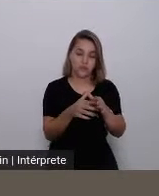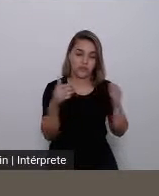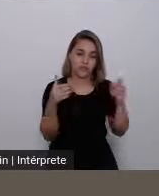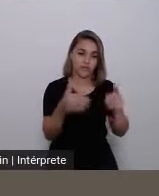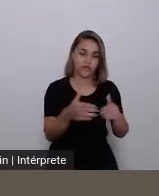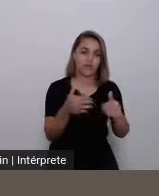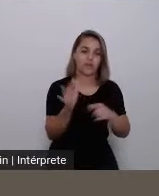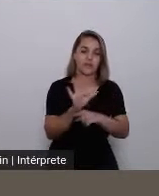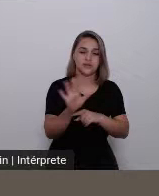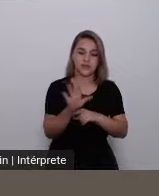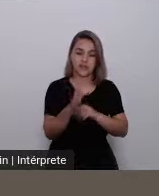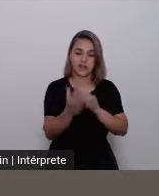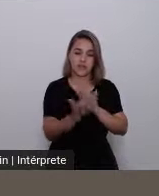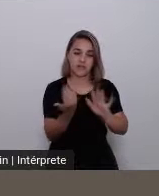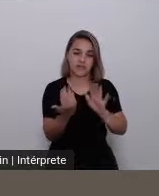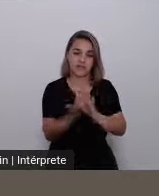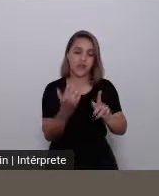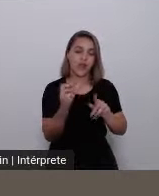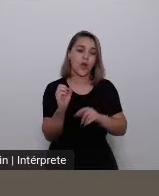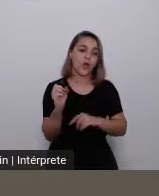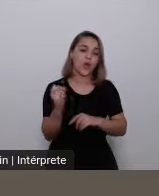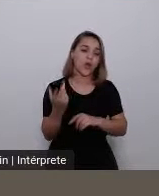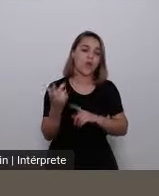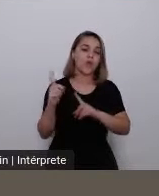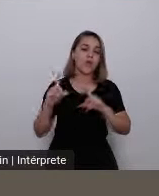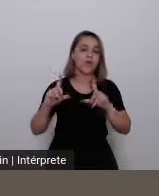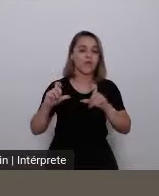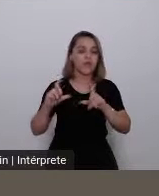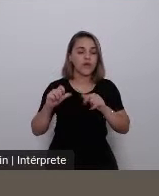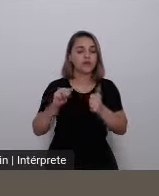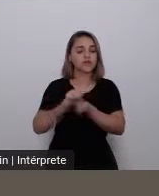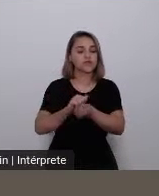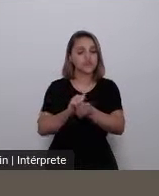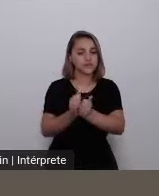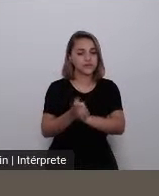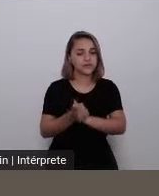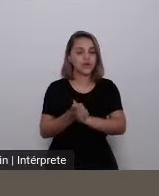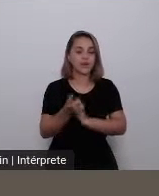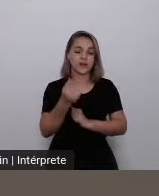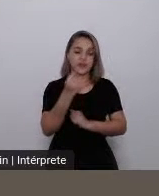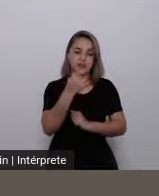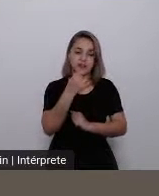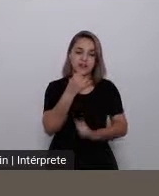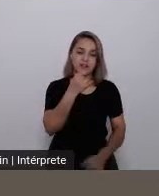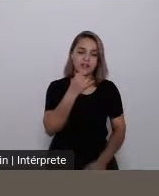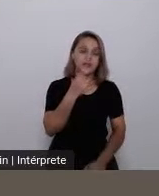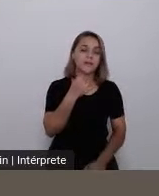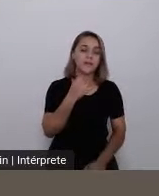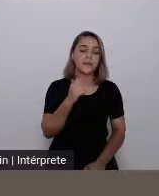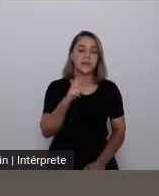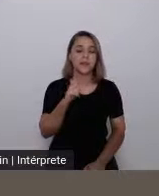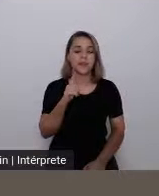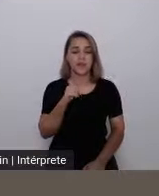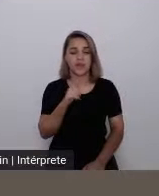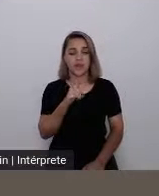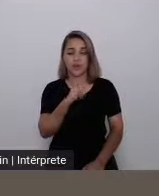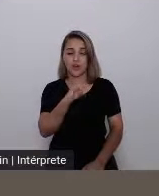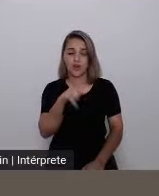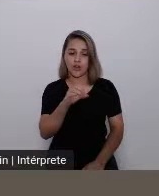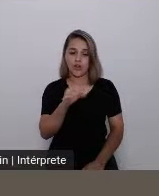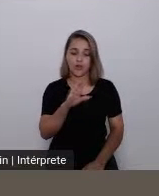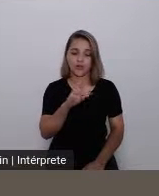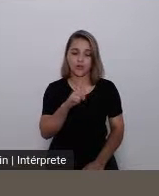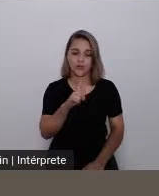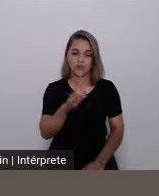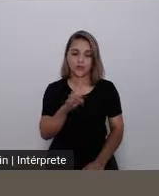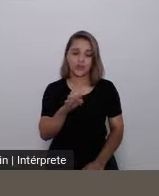Arte Muda, ou então fotografias de esportistas, como o pugilista francês Georges Carpentier, na seção Todos